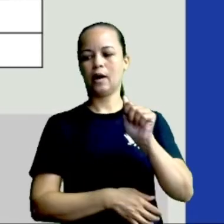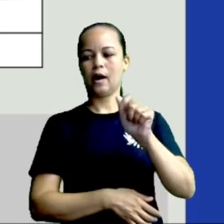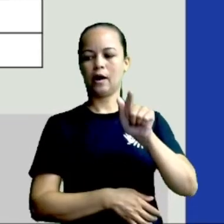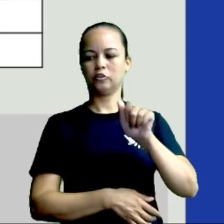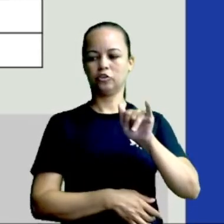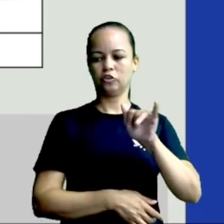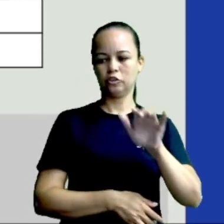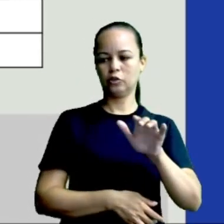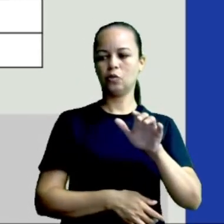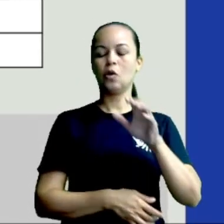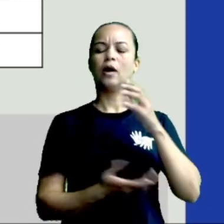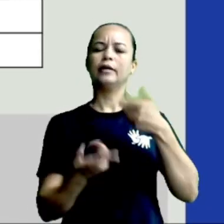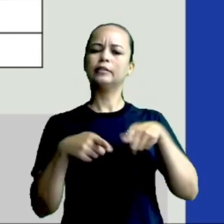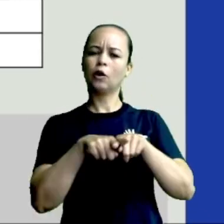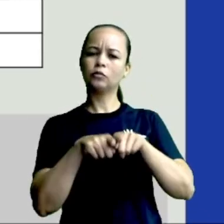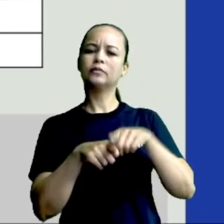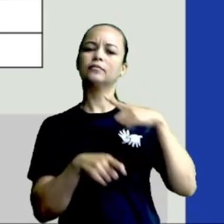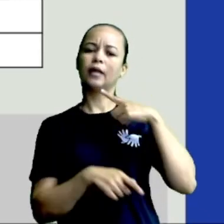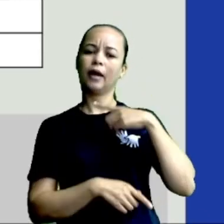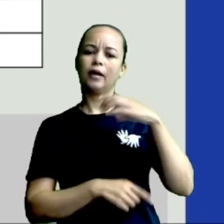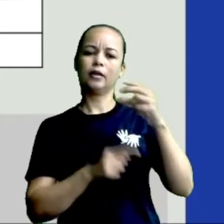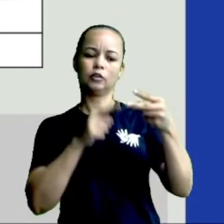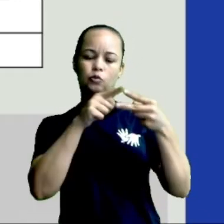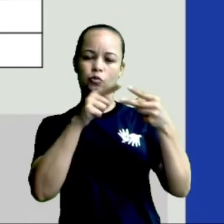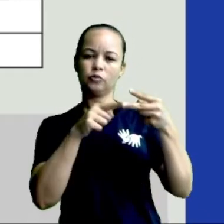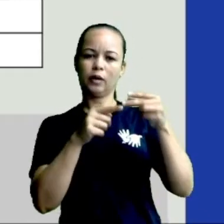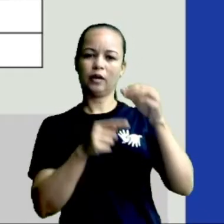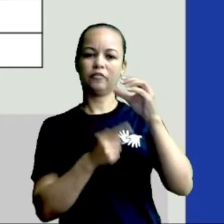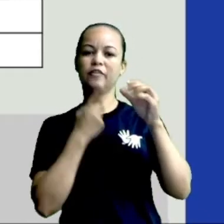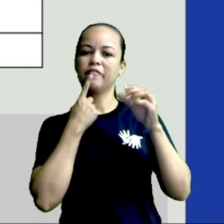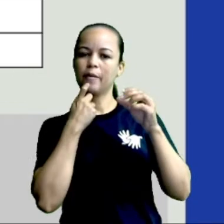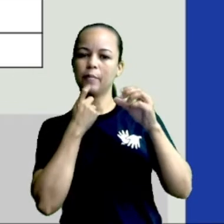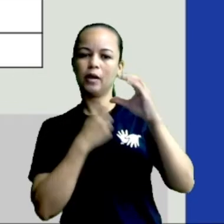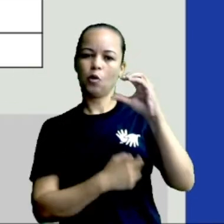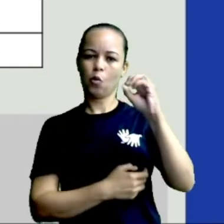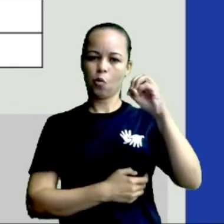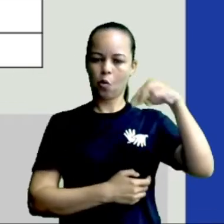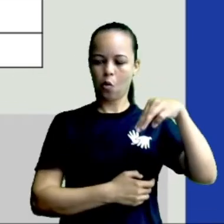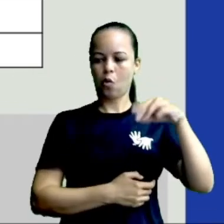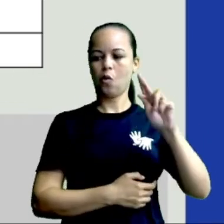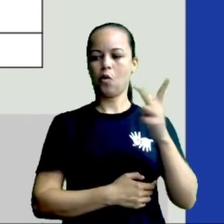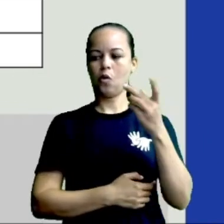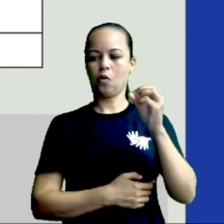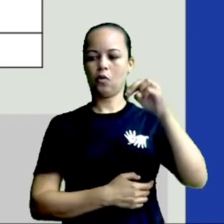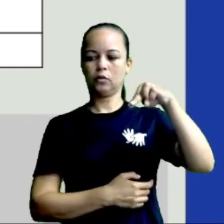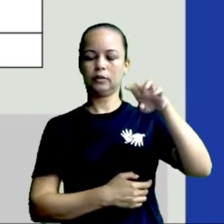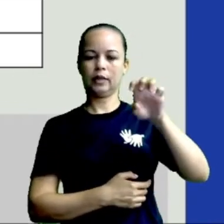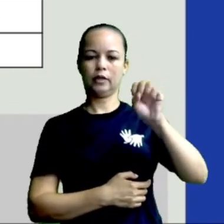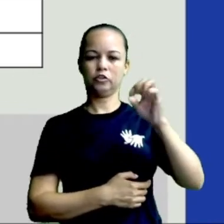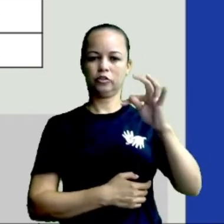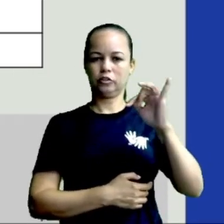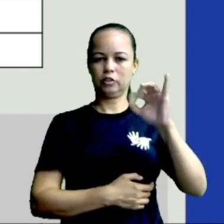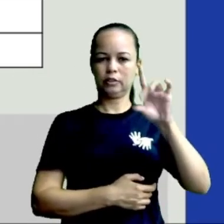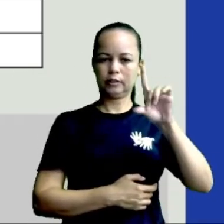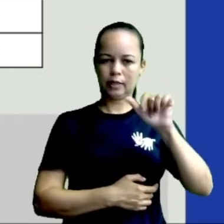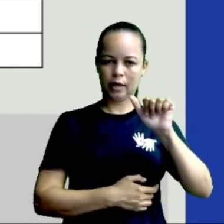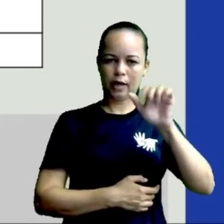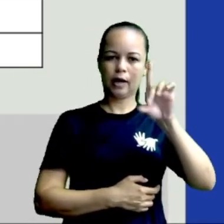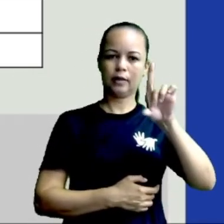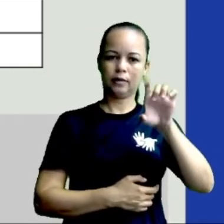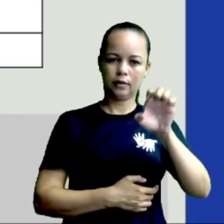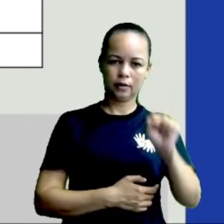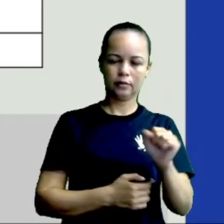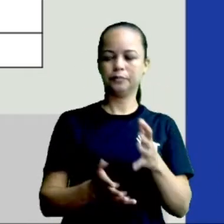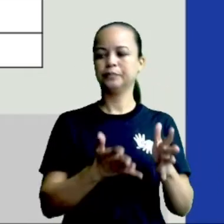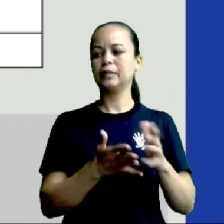locução adverbial de modo. Então, trouxe aqui alguns exemplos também. À direita, à